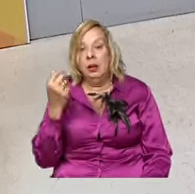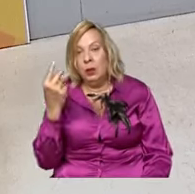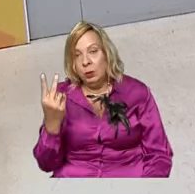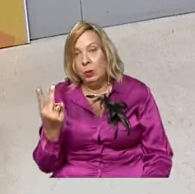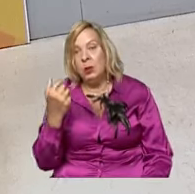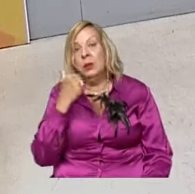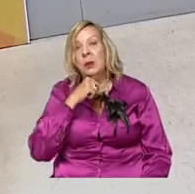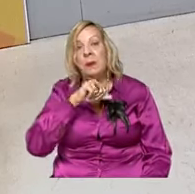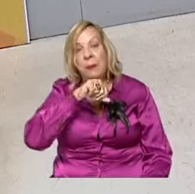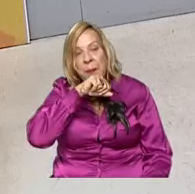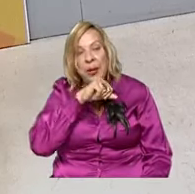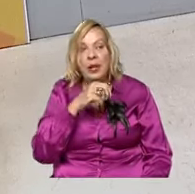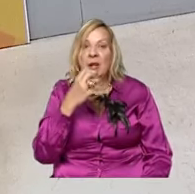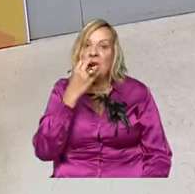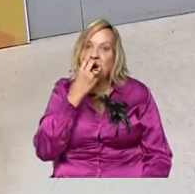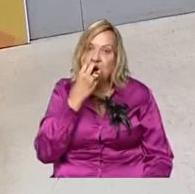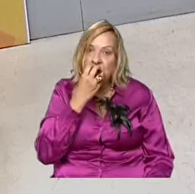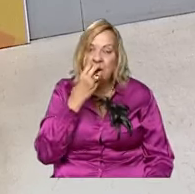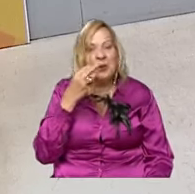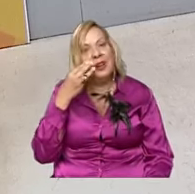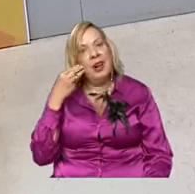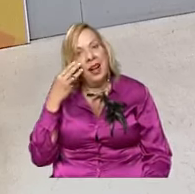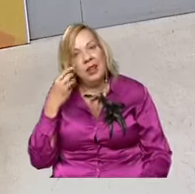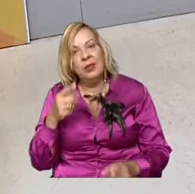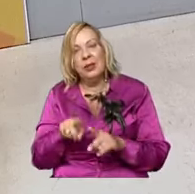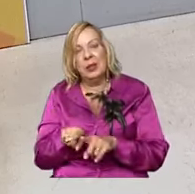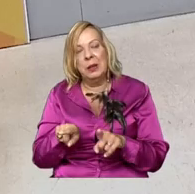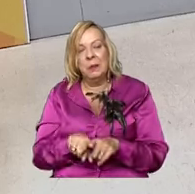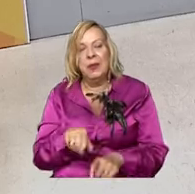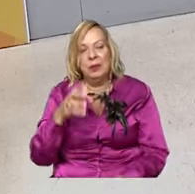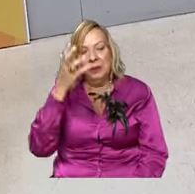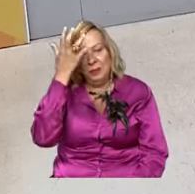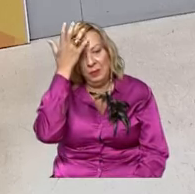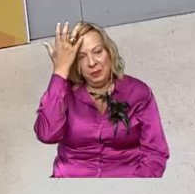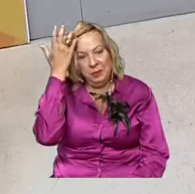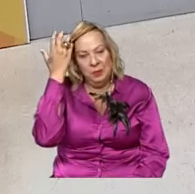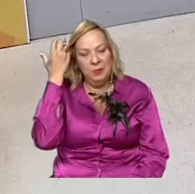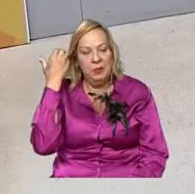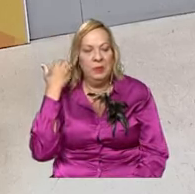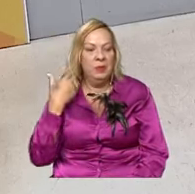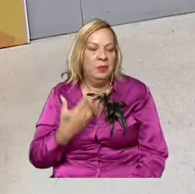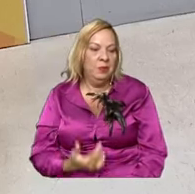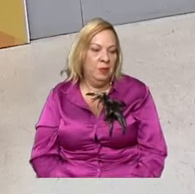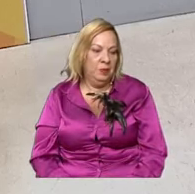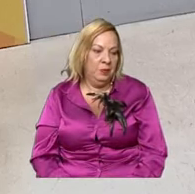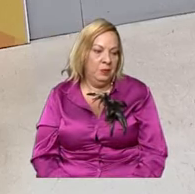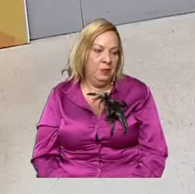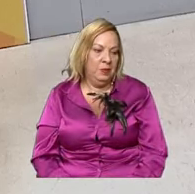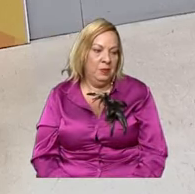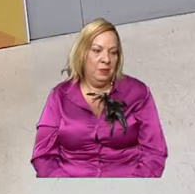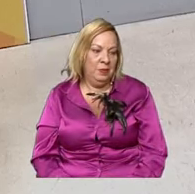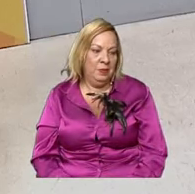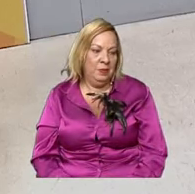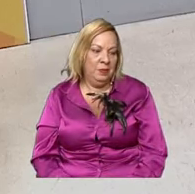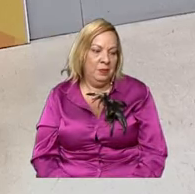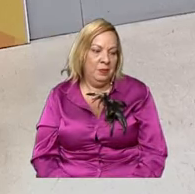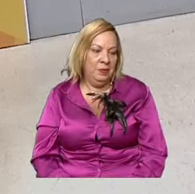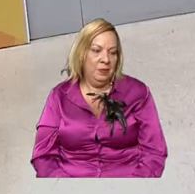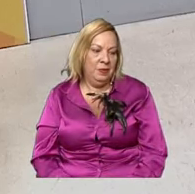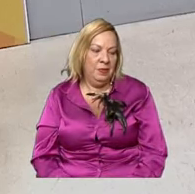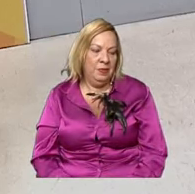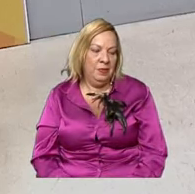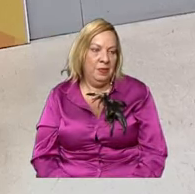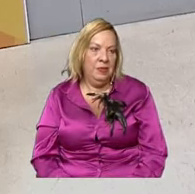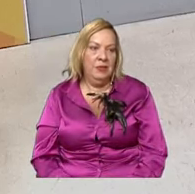a Clarinha quanto a Valesca, são mãe pets também. Ai, que lindo, né? E é isso, né? Eu acho que a gente também tem que falar